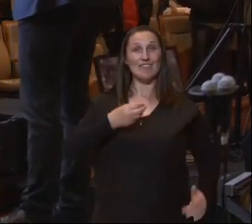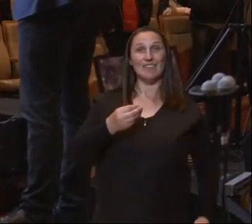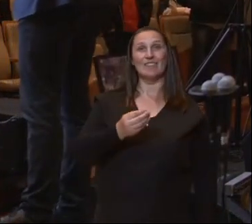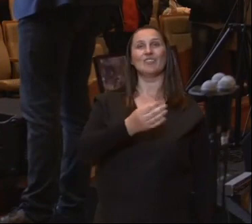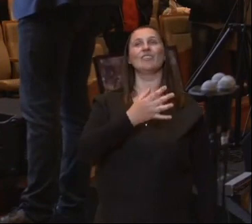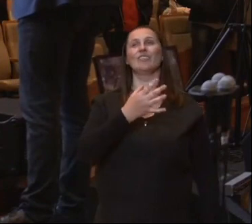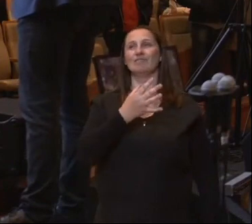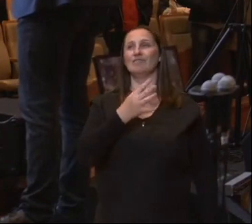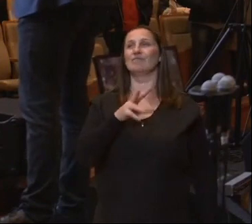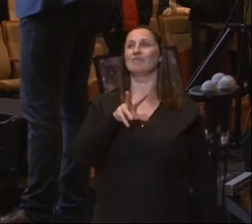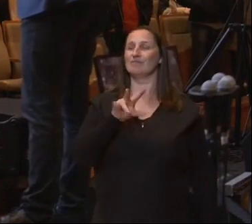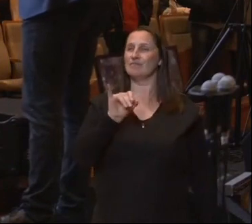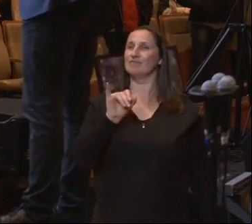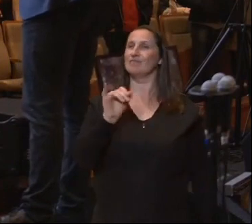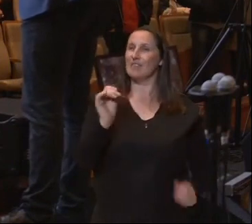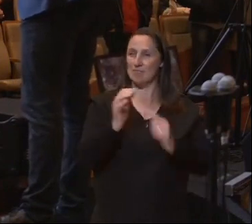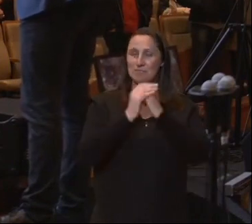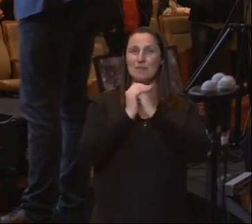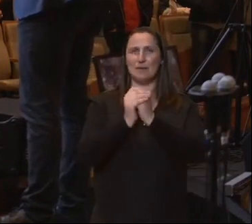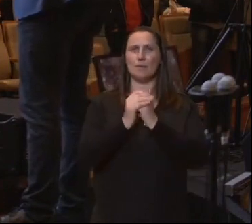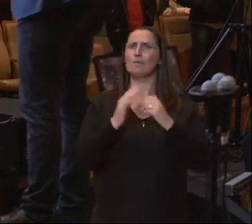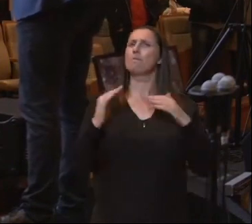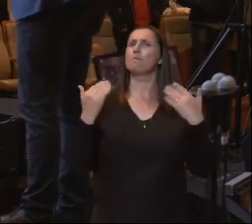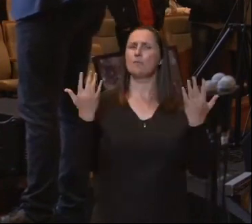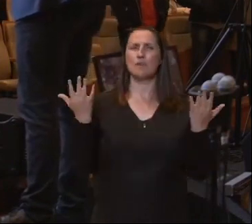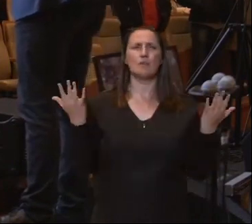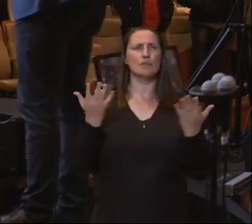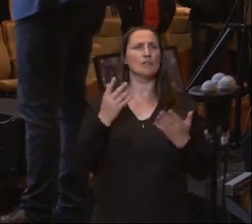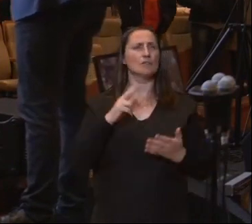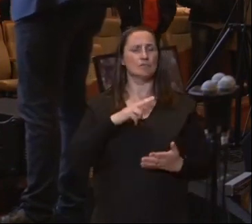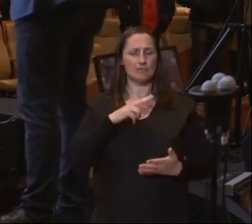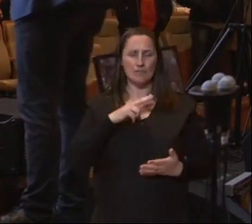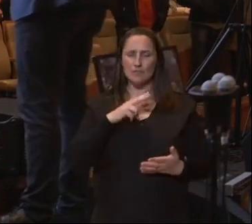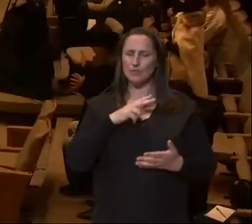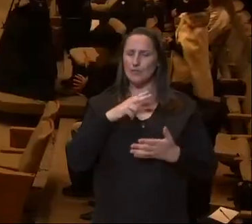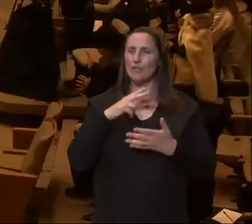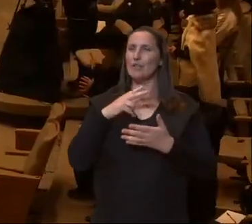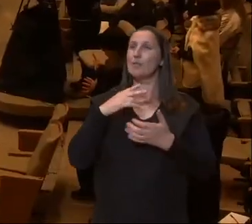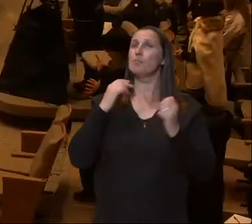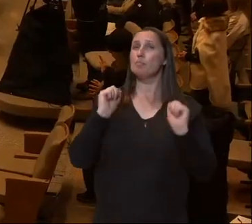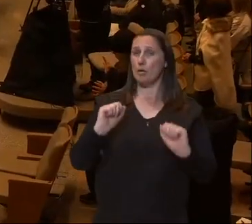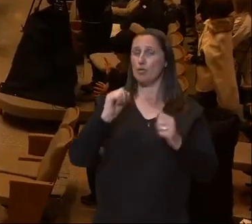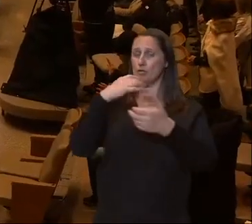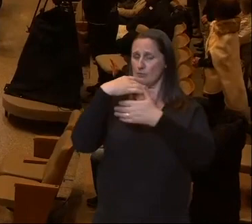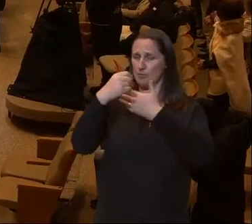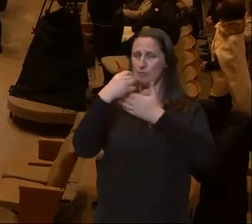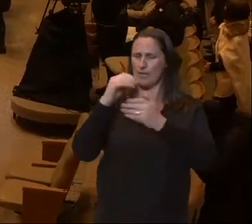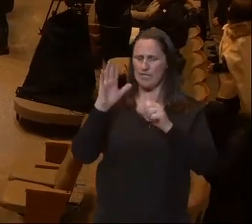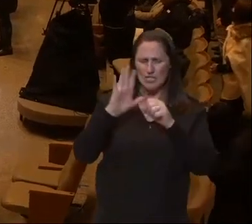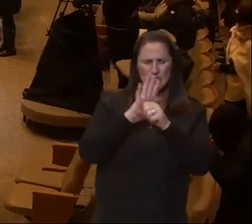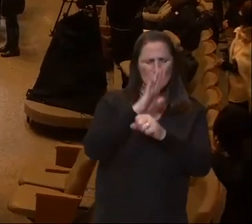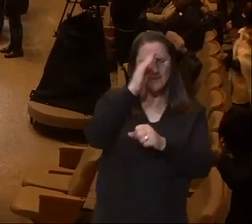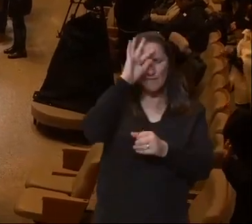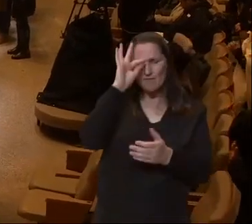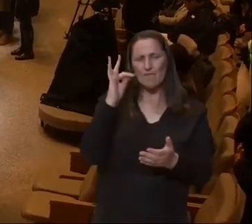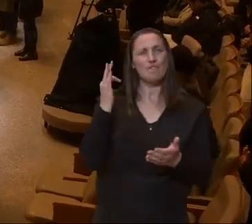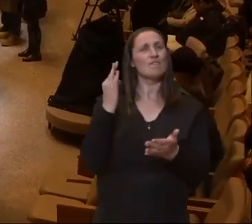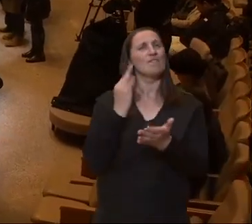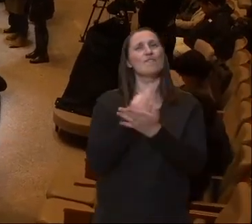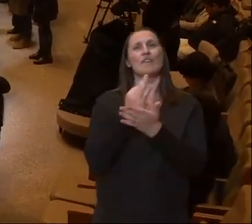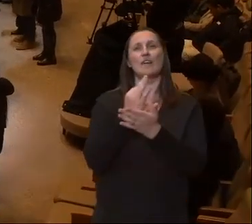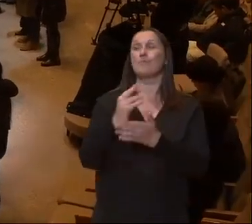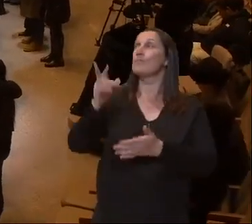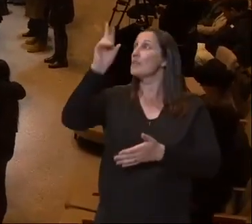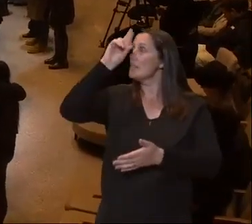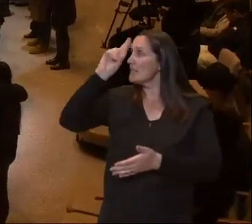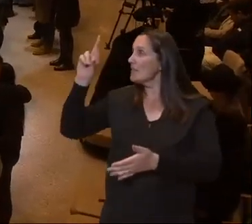Amém? Então baixe tua cabeça, feche os teus olhos, repete assim comigo, cheio de fé.